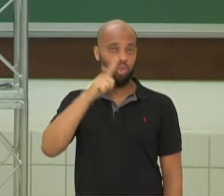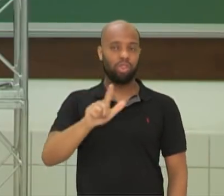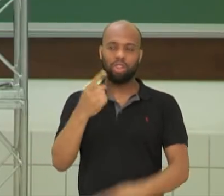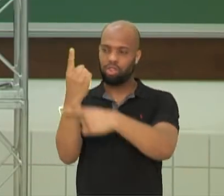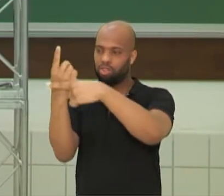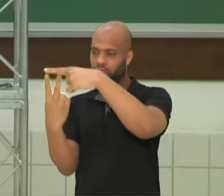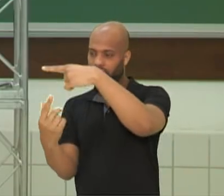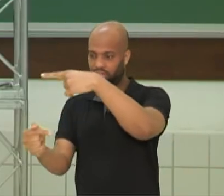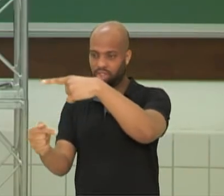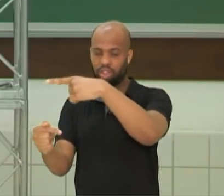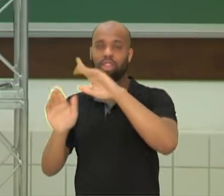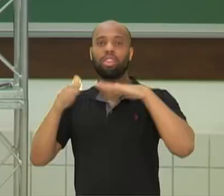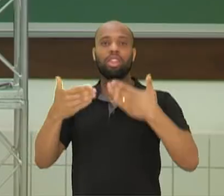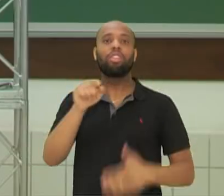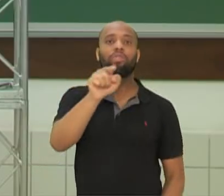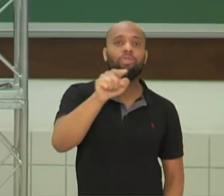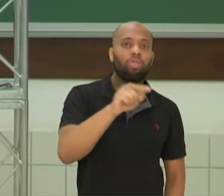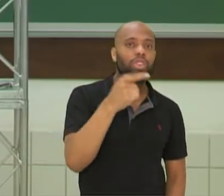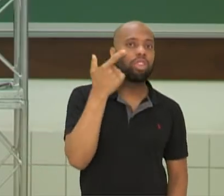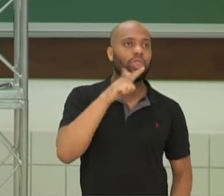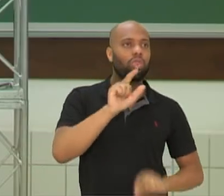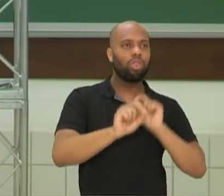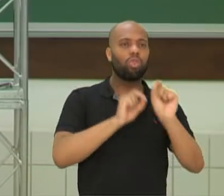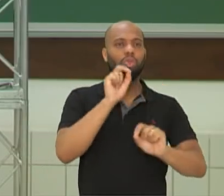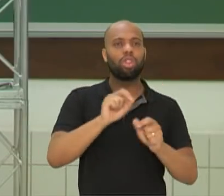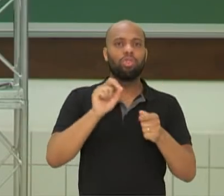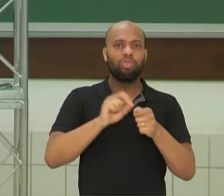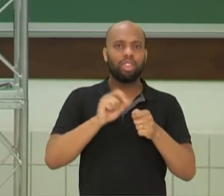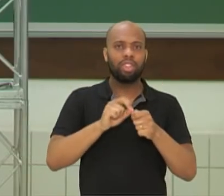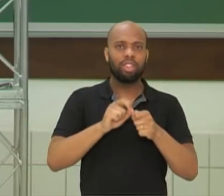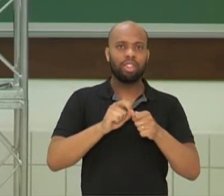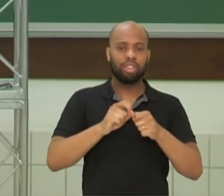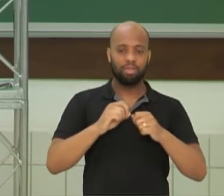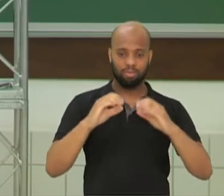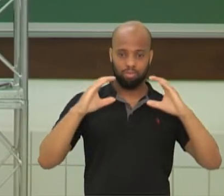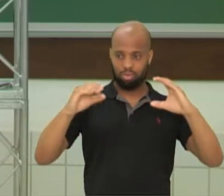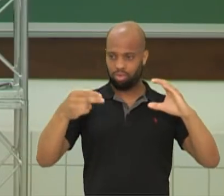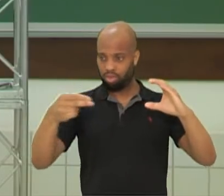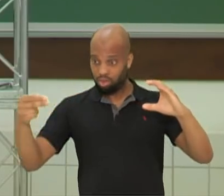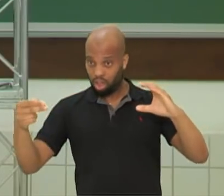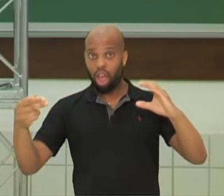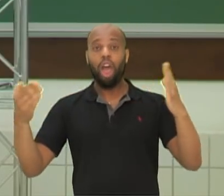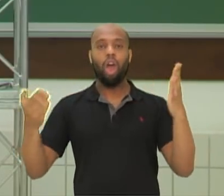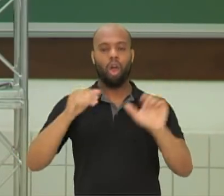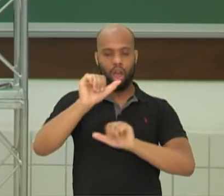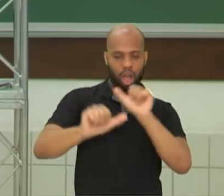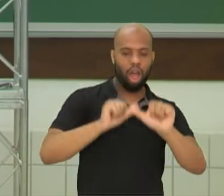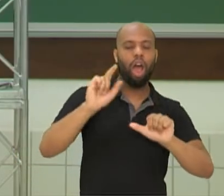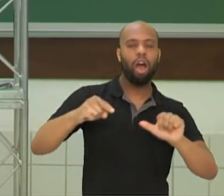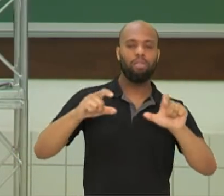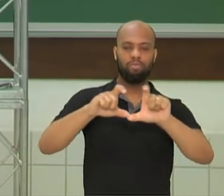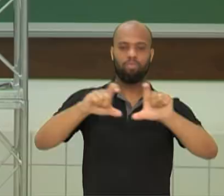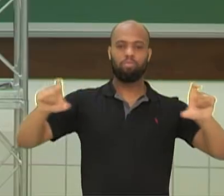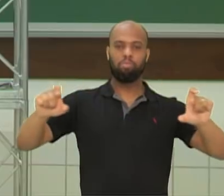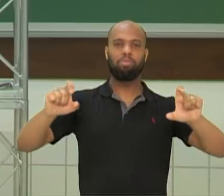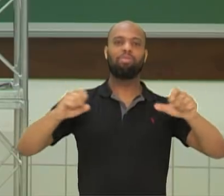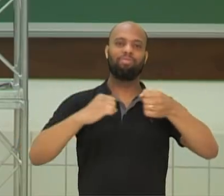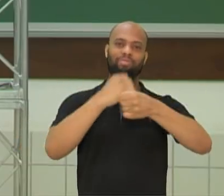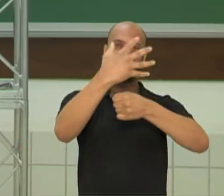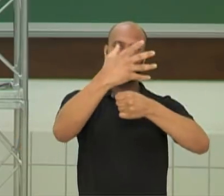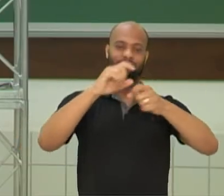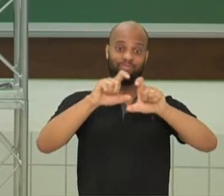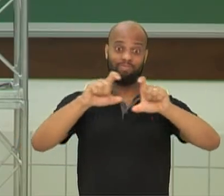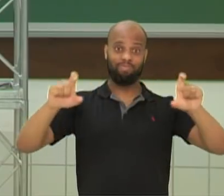1/27, você trata essa igualdade como uma equação exponencial. E aí